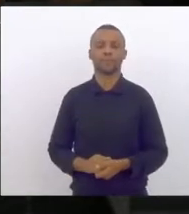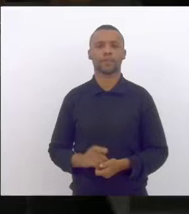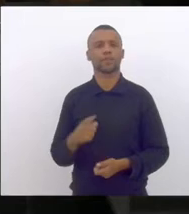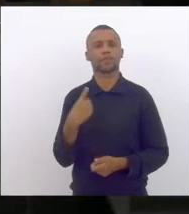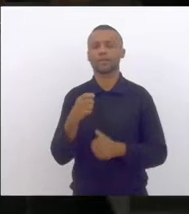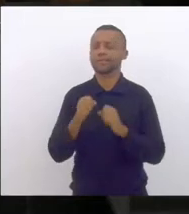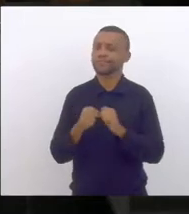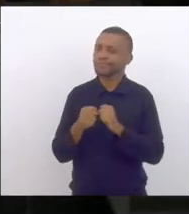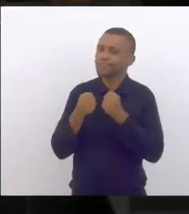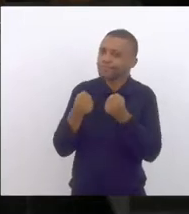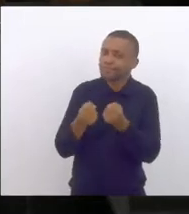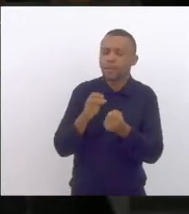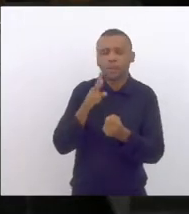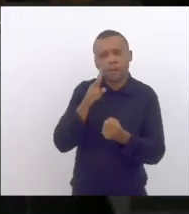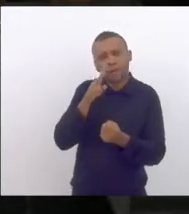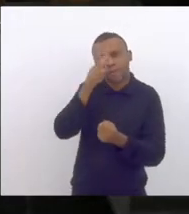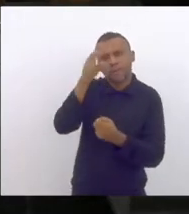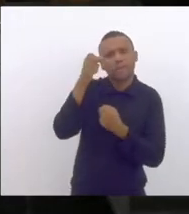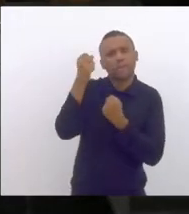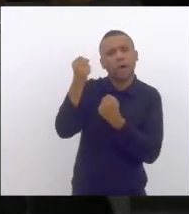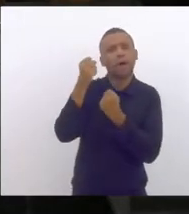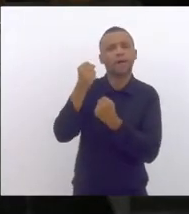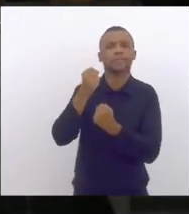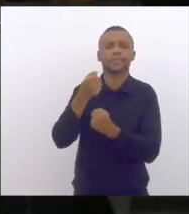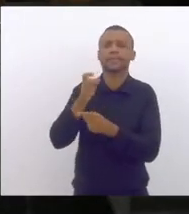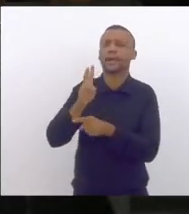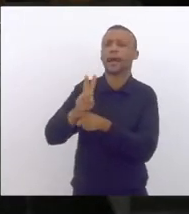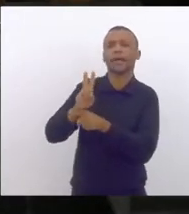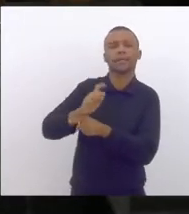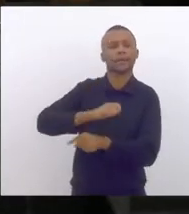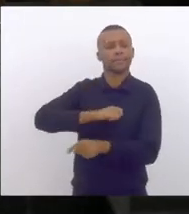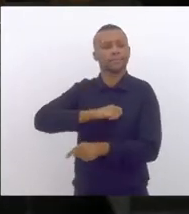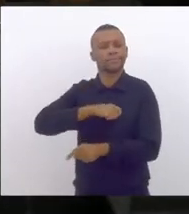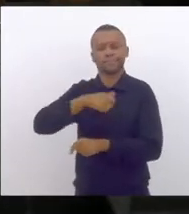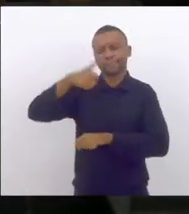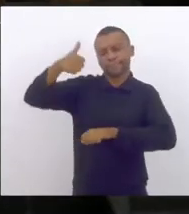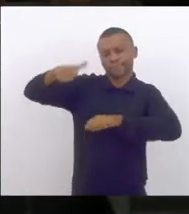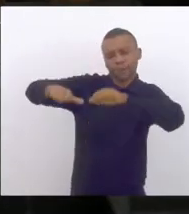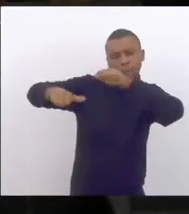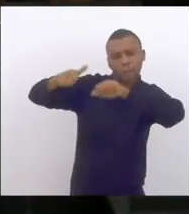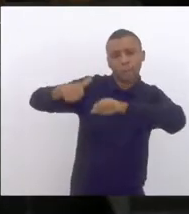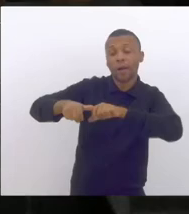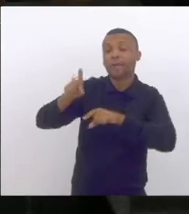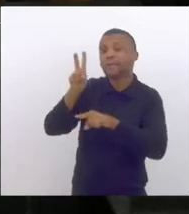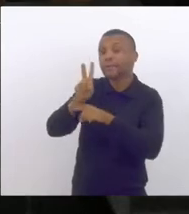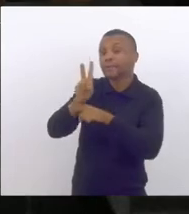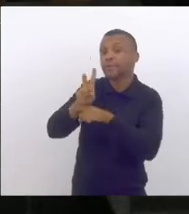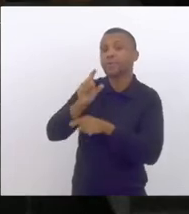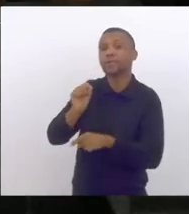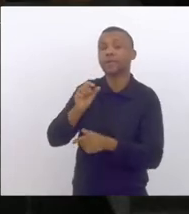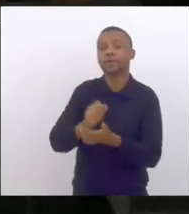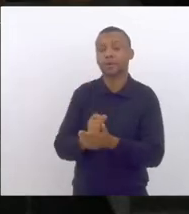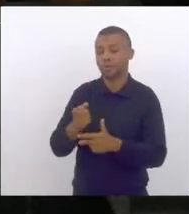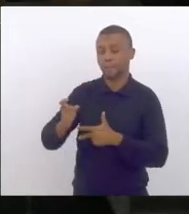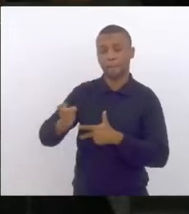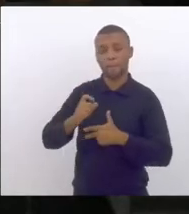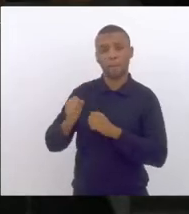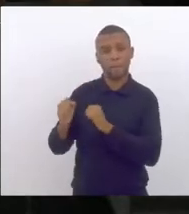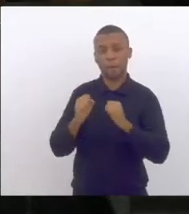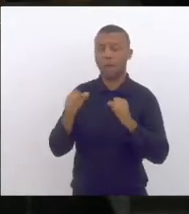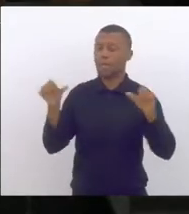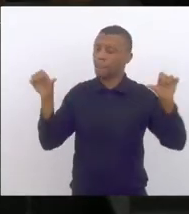fortemente nessa fiscalização e verificado que o poder executivo é